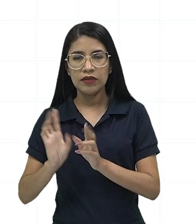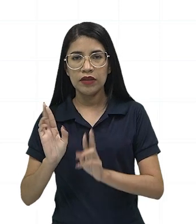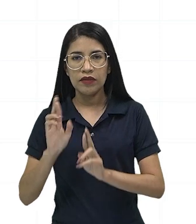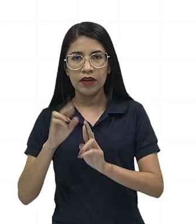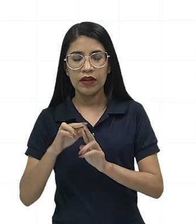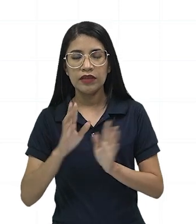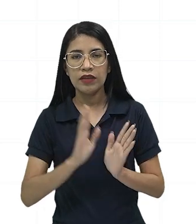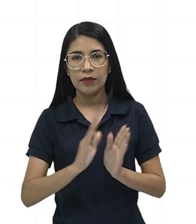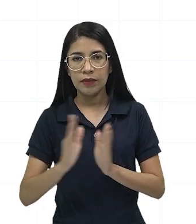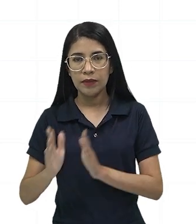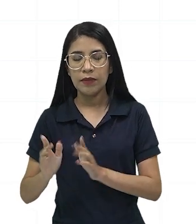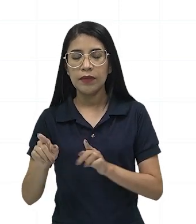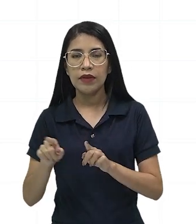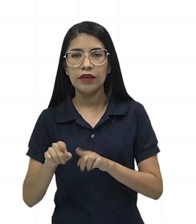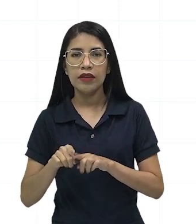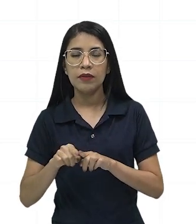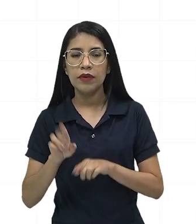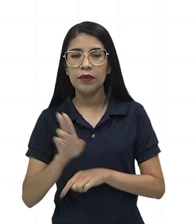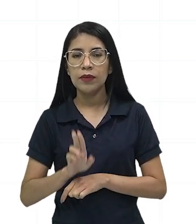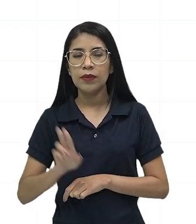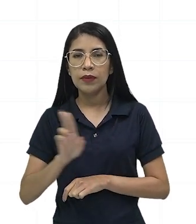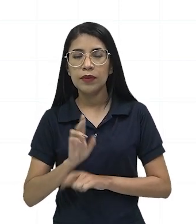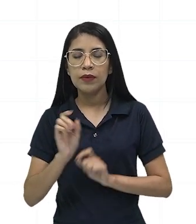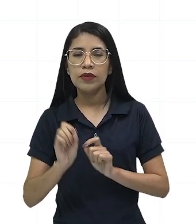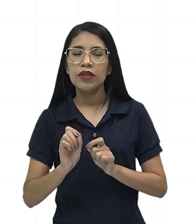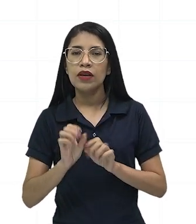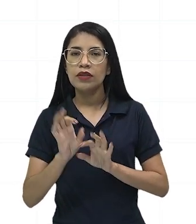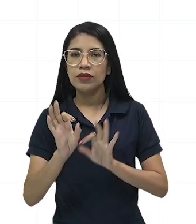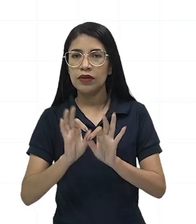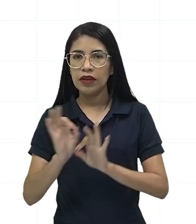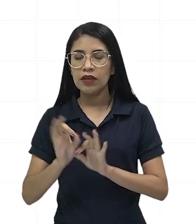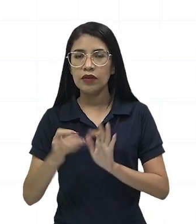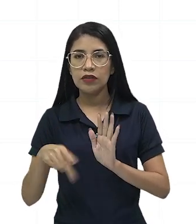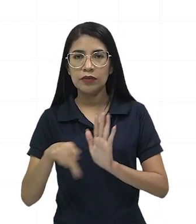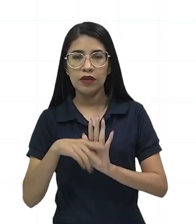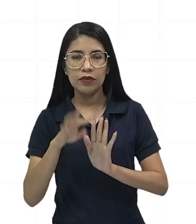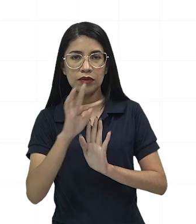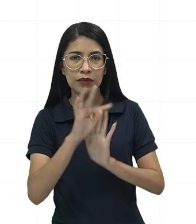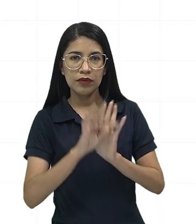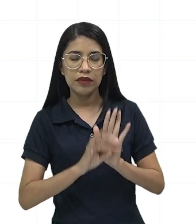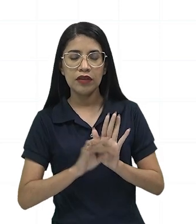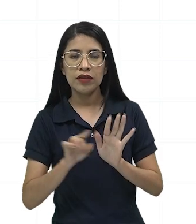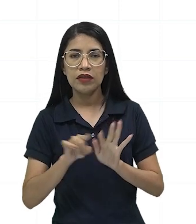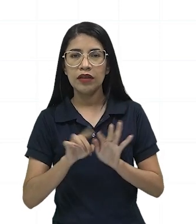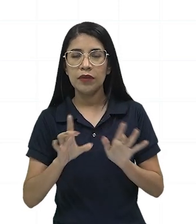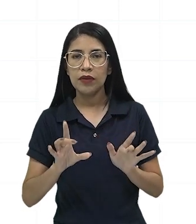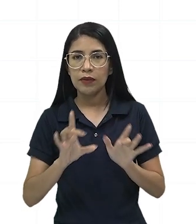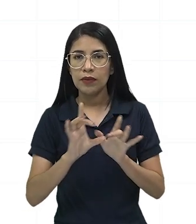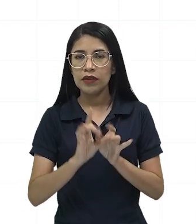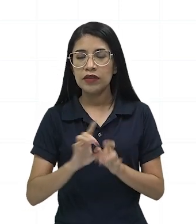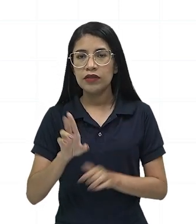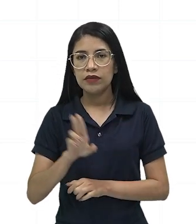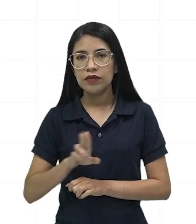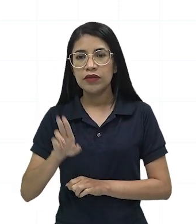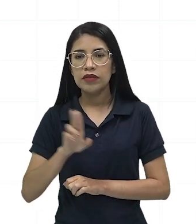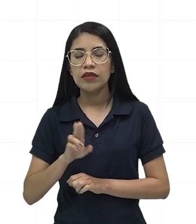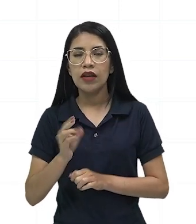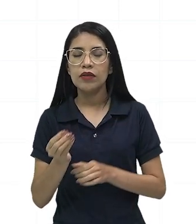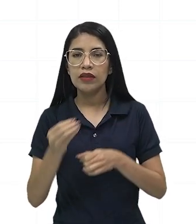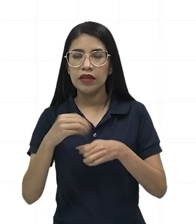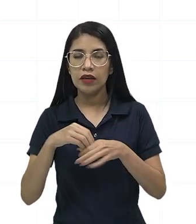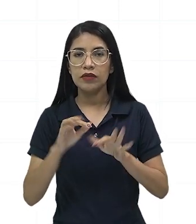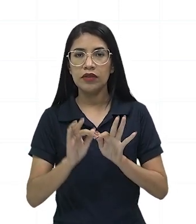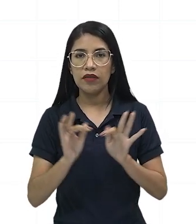referencial e sequencial, uso de organizadores textuais conectivos empregados no